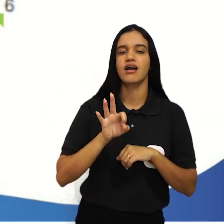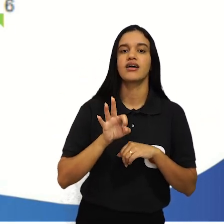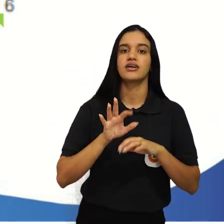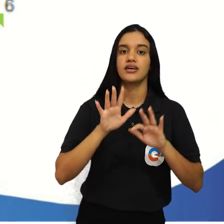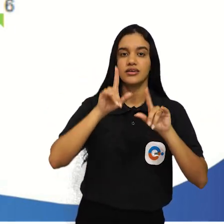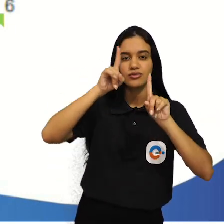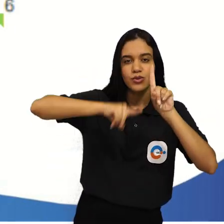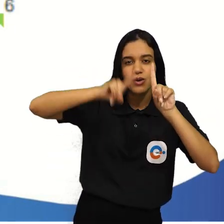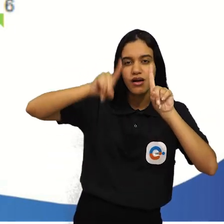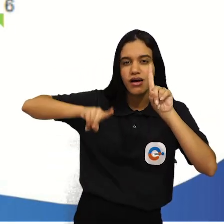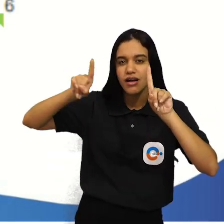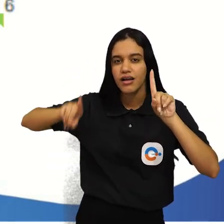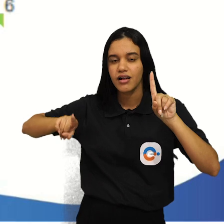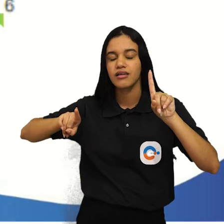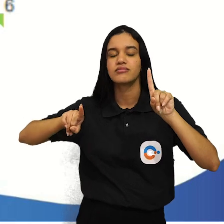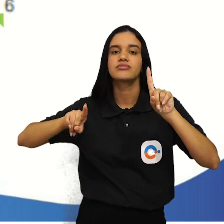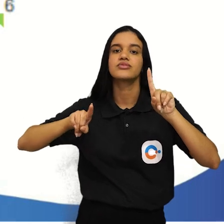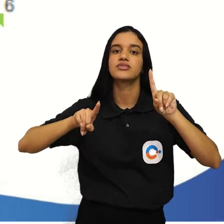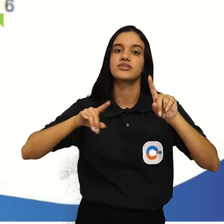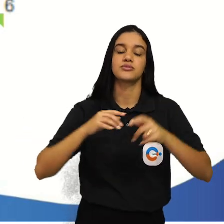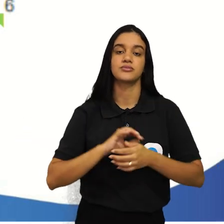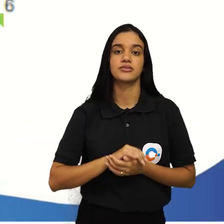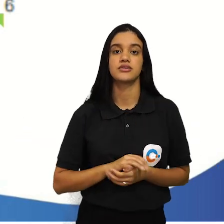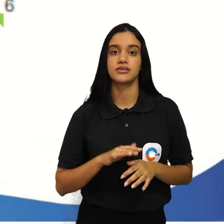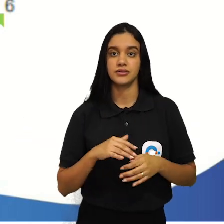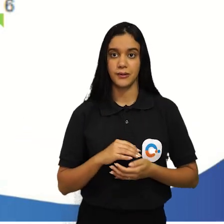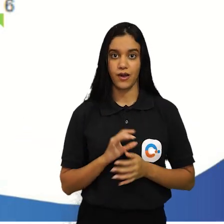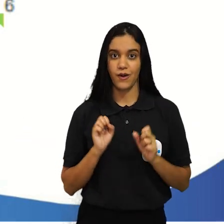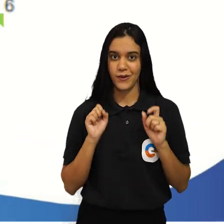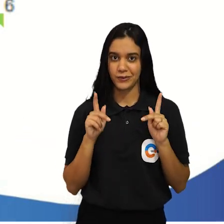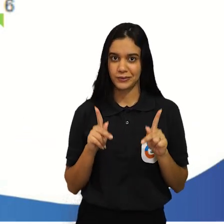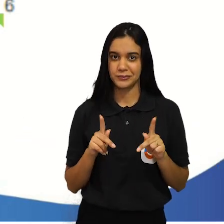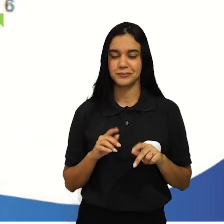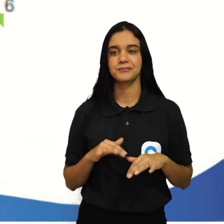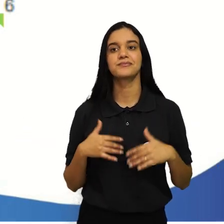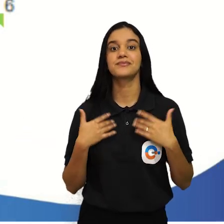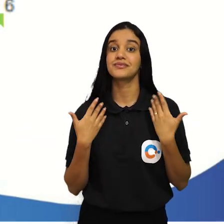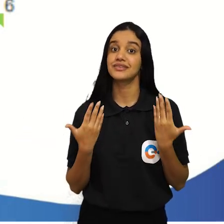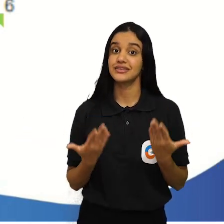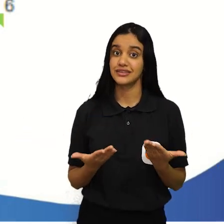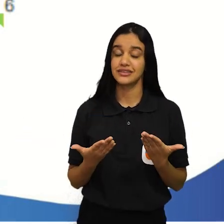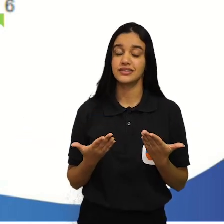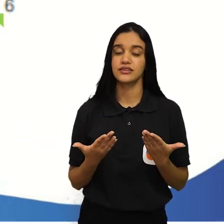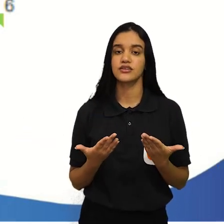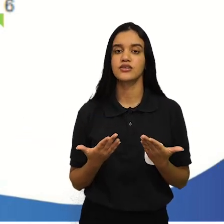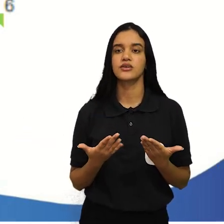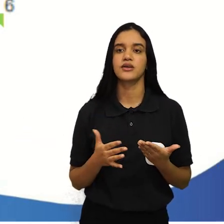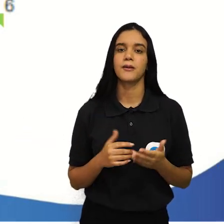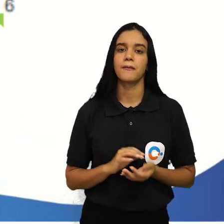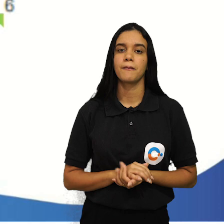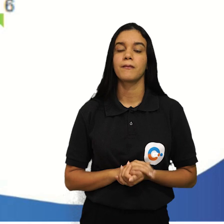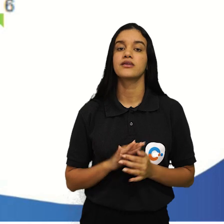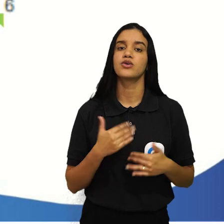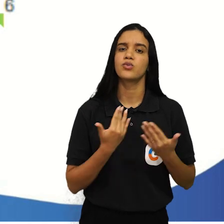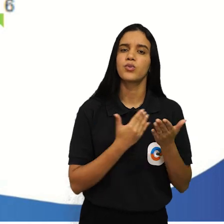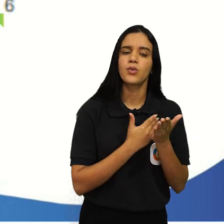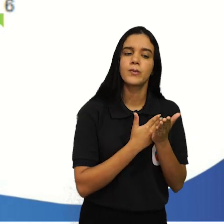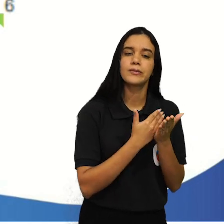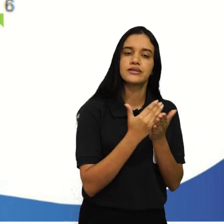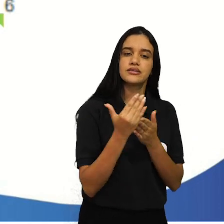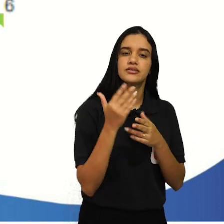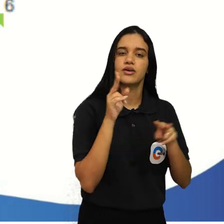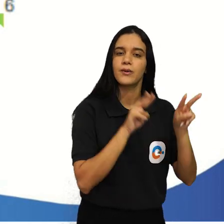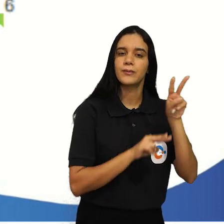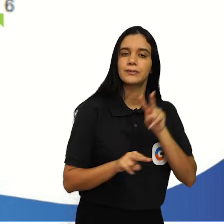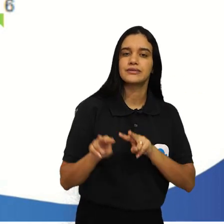e entender o que é que a gente encontra aqui, beleza? Pessoal, de quando a gente começou a